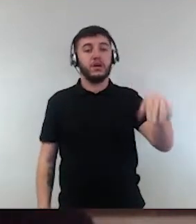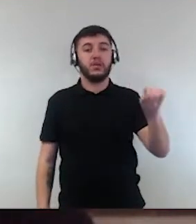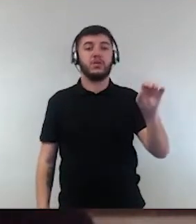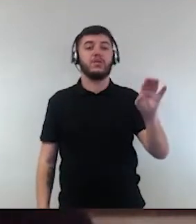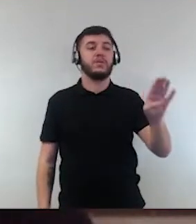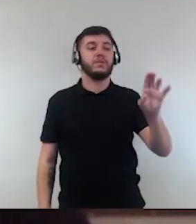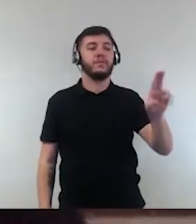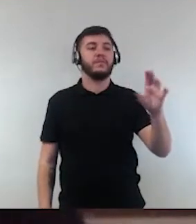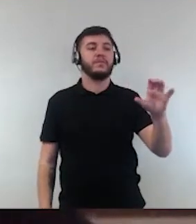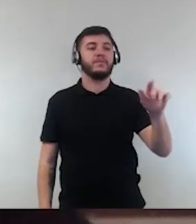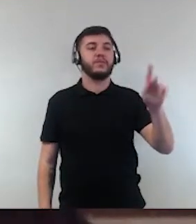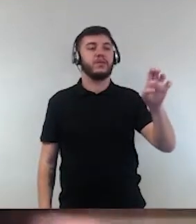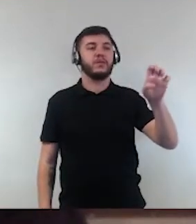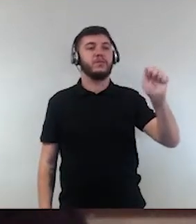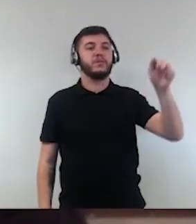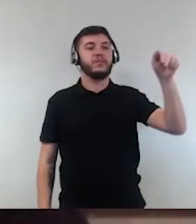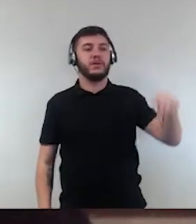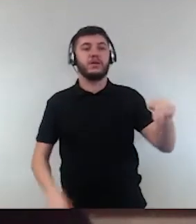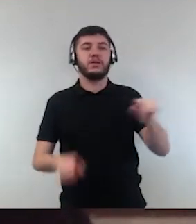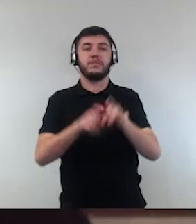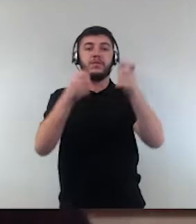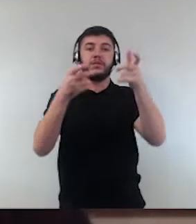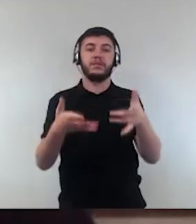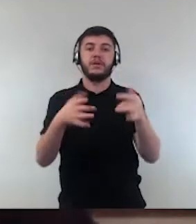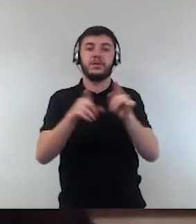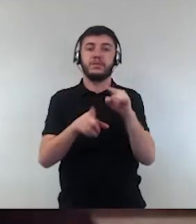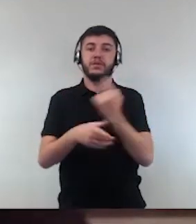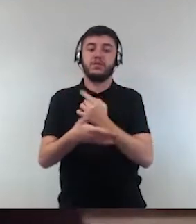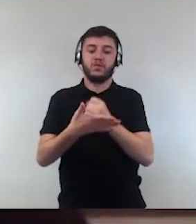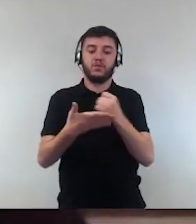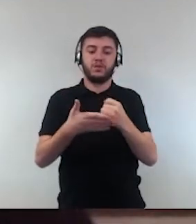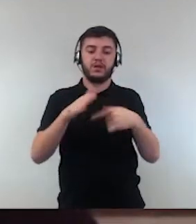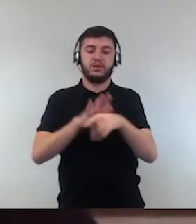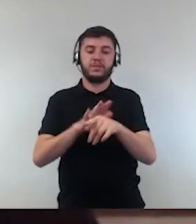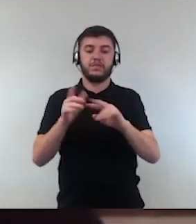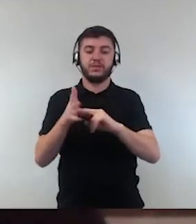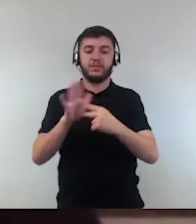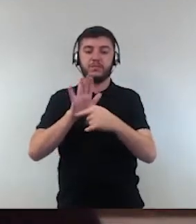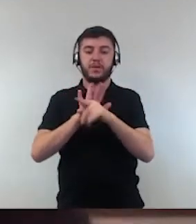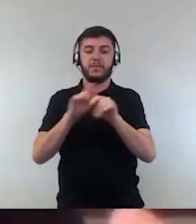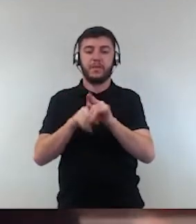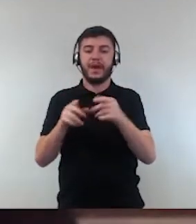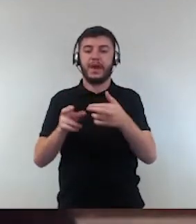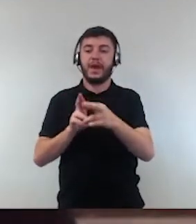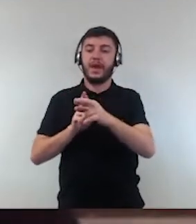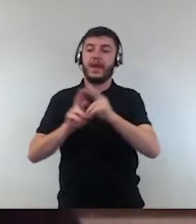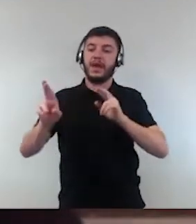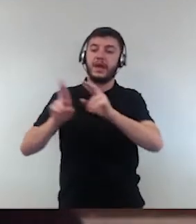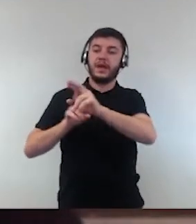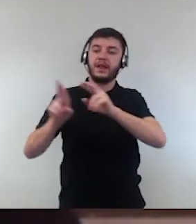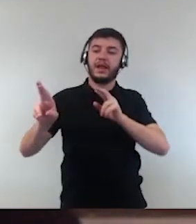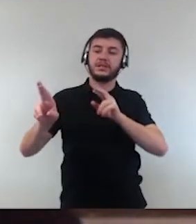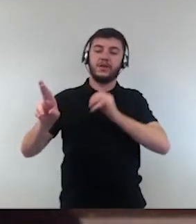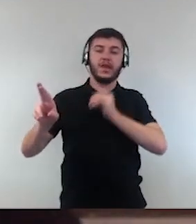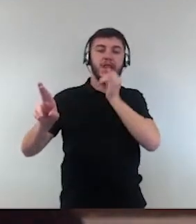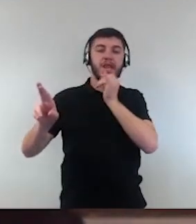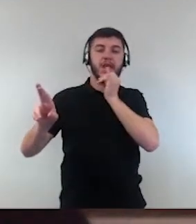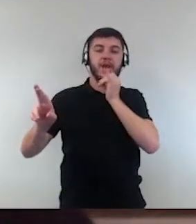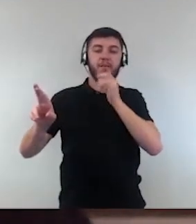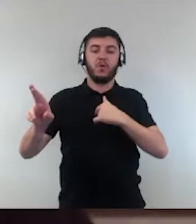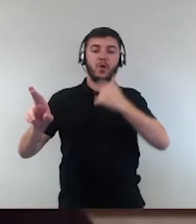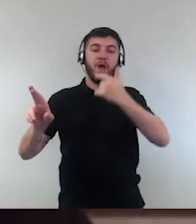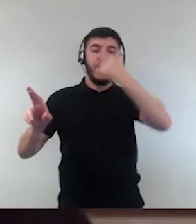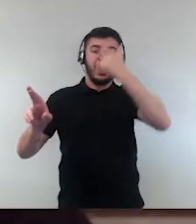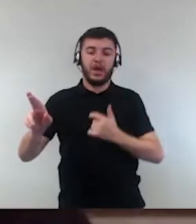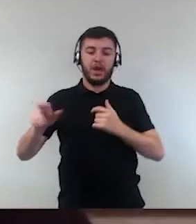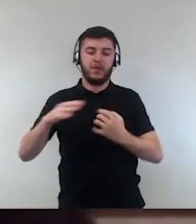de concessão, ou seja, quando estamos diante de um contrato de concessão, é uma relação bilateral, né, que é o Estado, ou seja, o poder concedente,